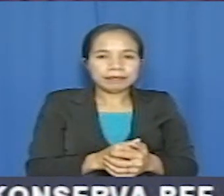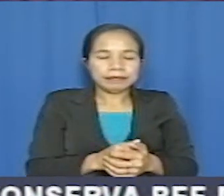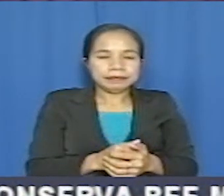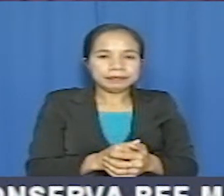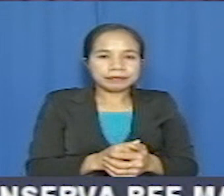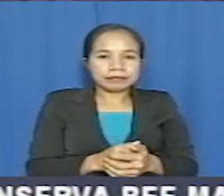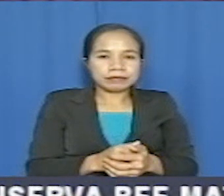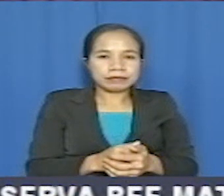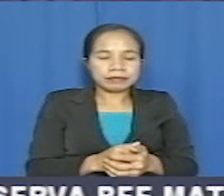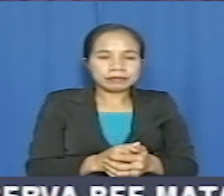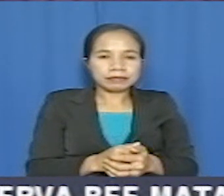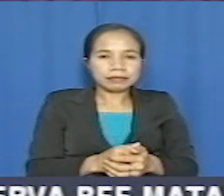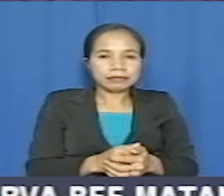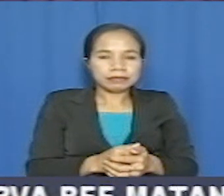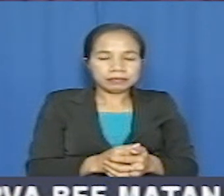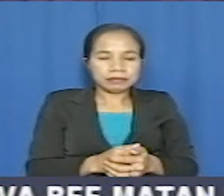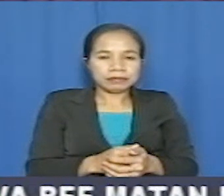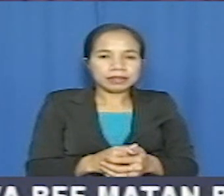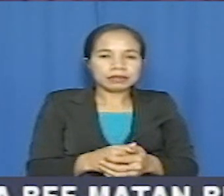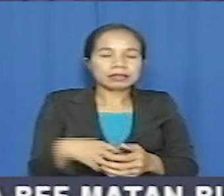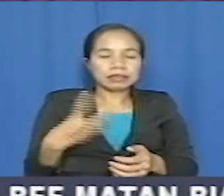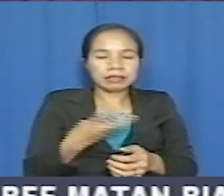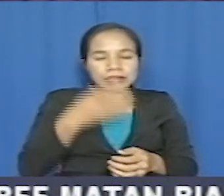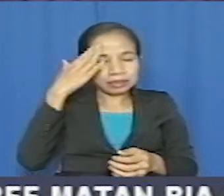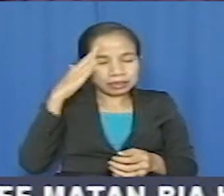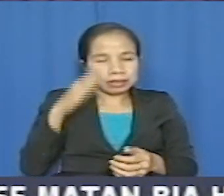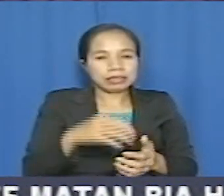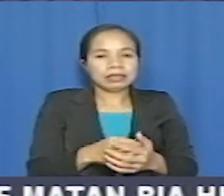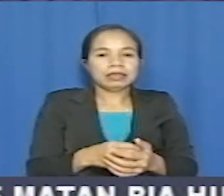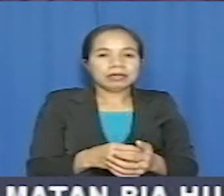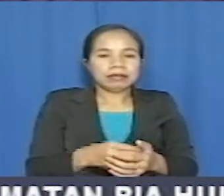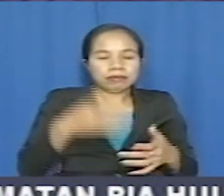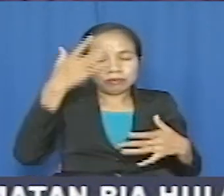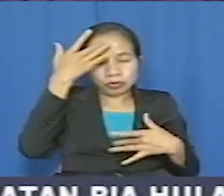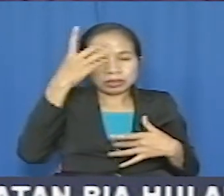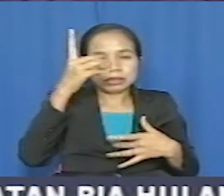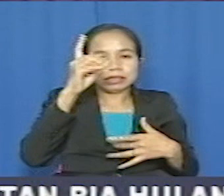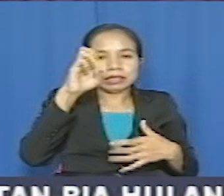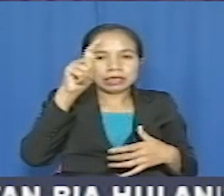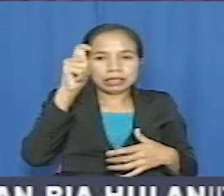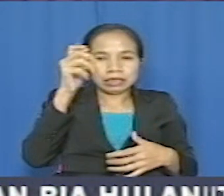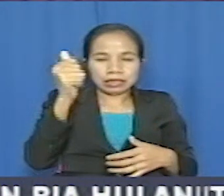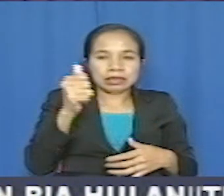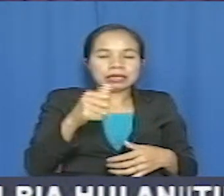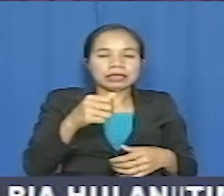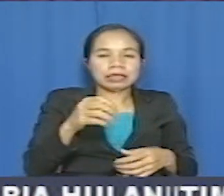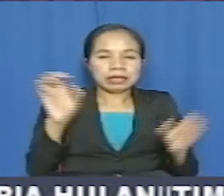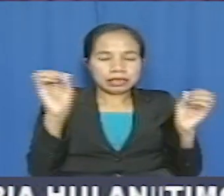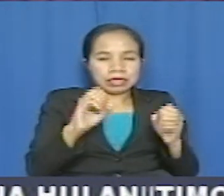ini konsultasi ra ita la tene dene delta kalai. Mebe ita tene kata dia sira flu. Mebe bahira kono flu ne